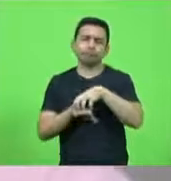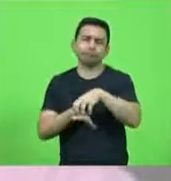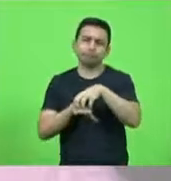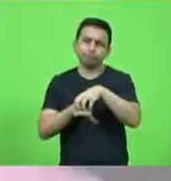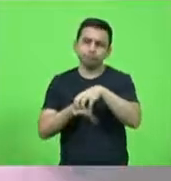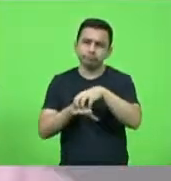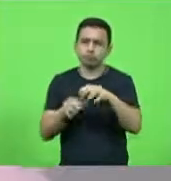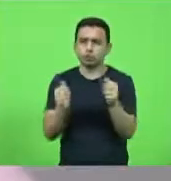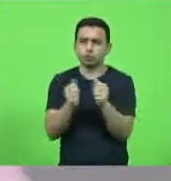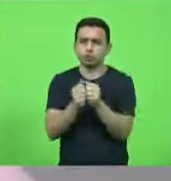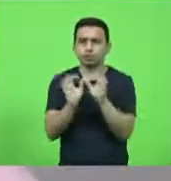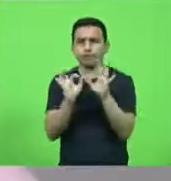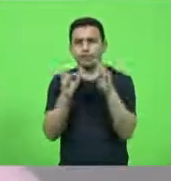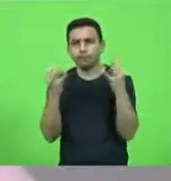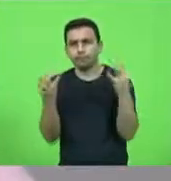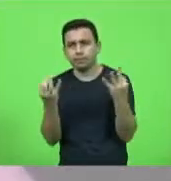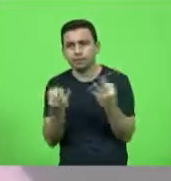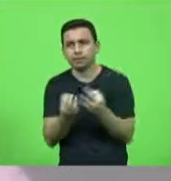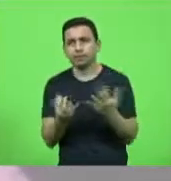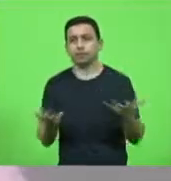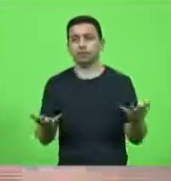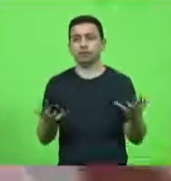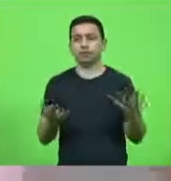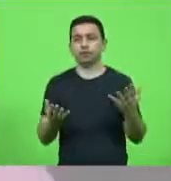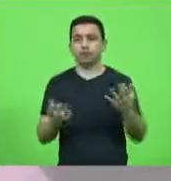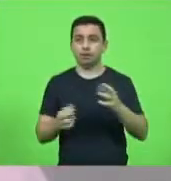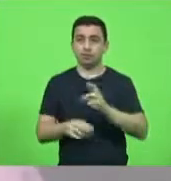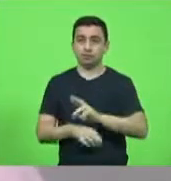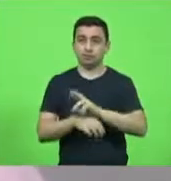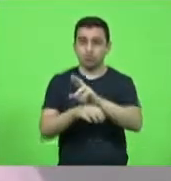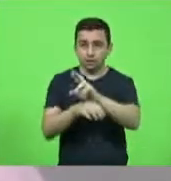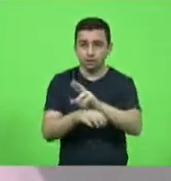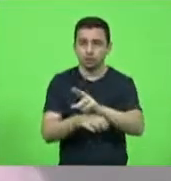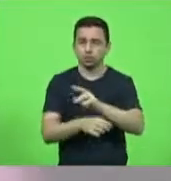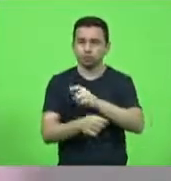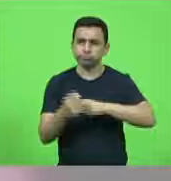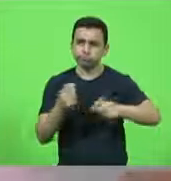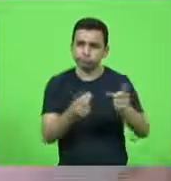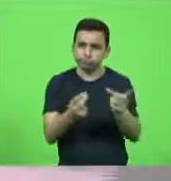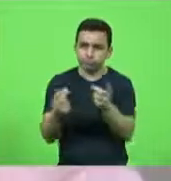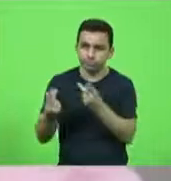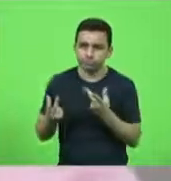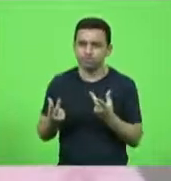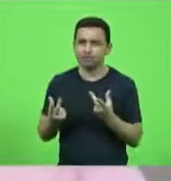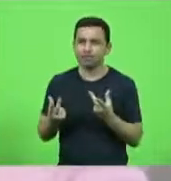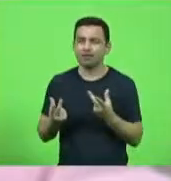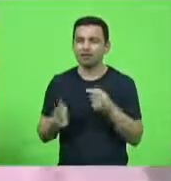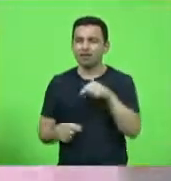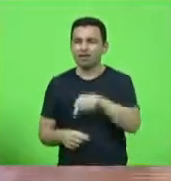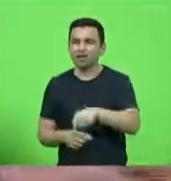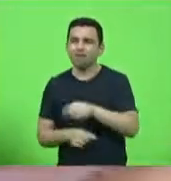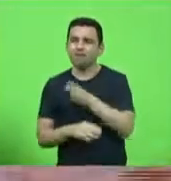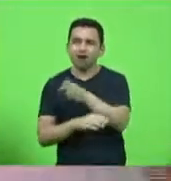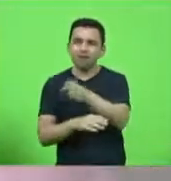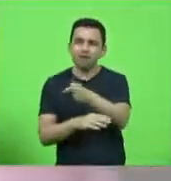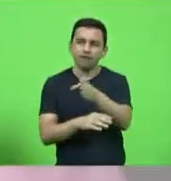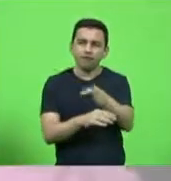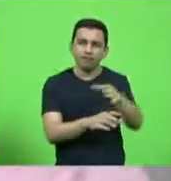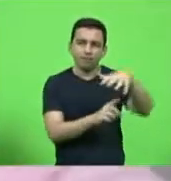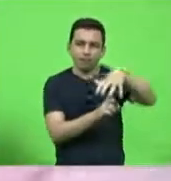família, aquele representante comercial que muitas vezes vai ao Paraná ou